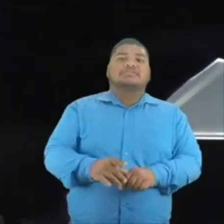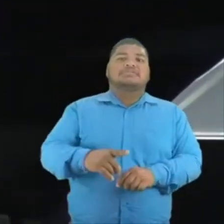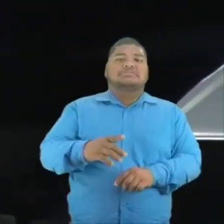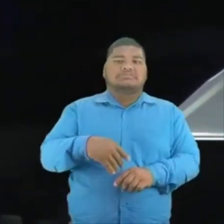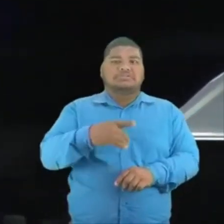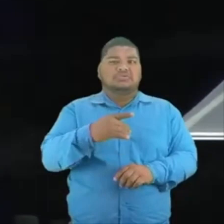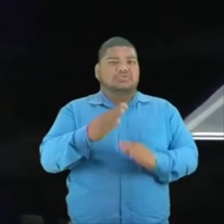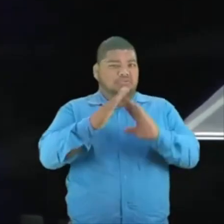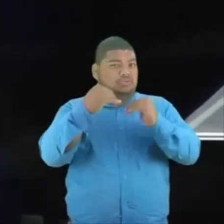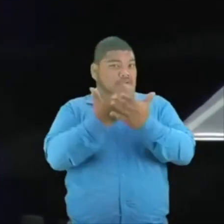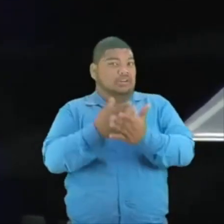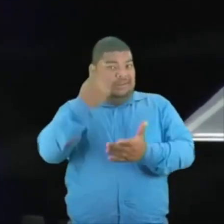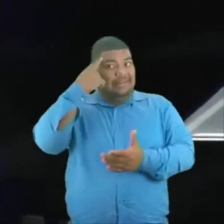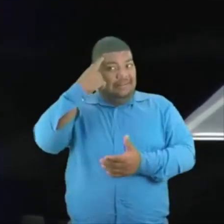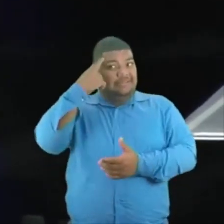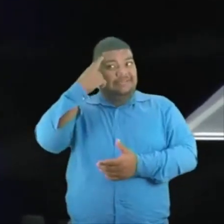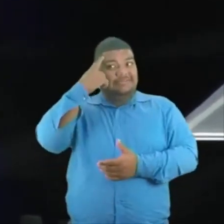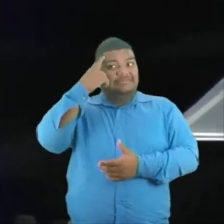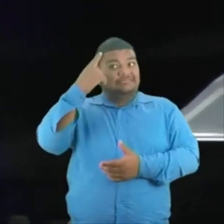escola, lembra?